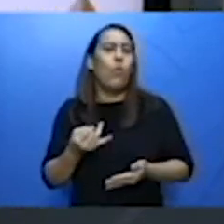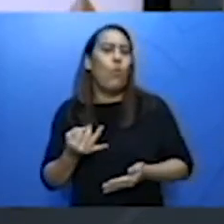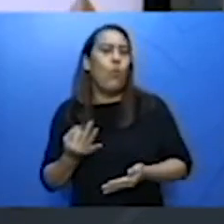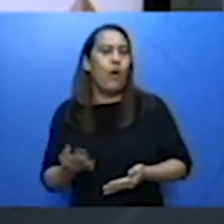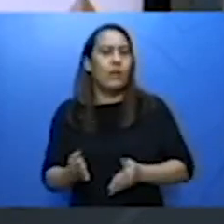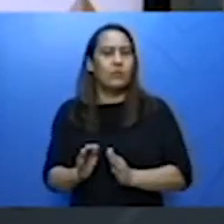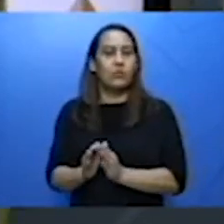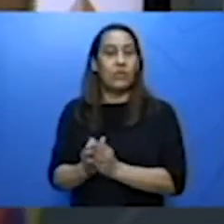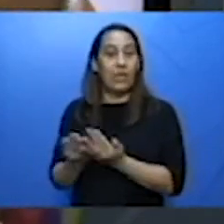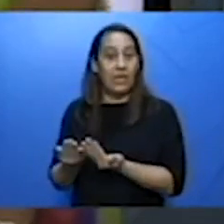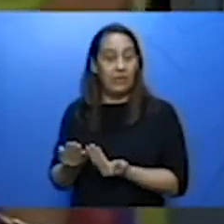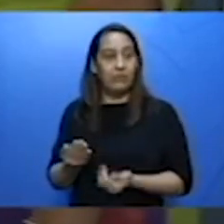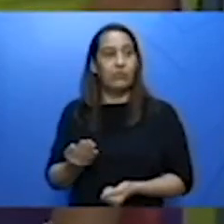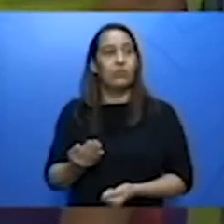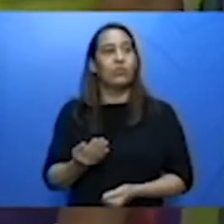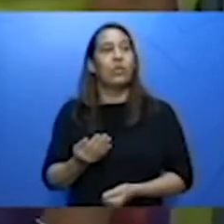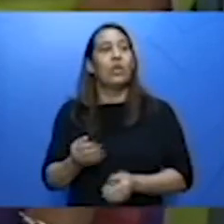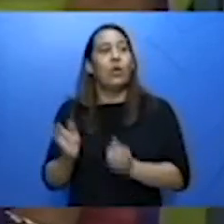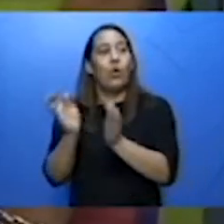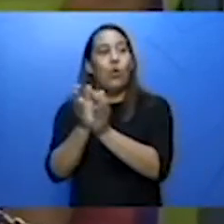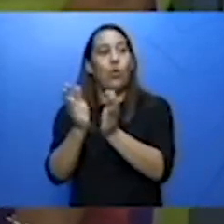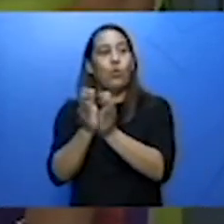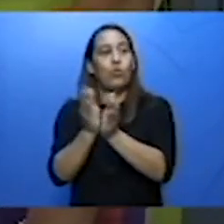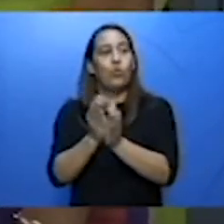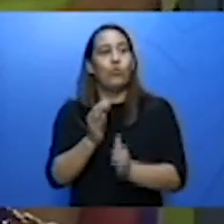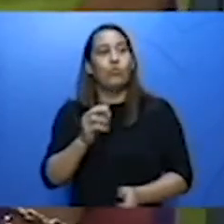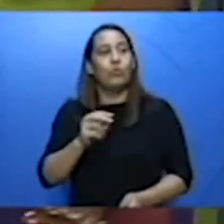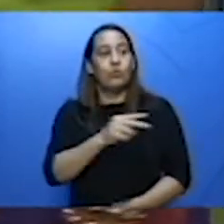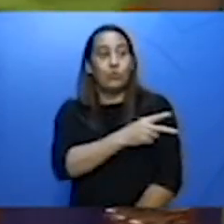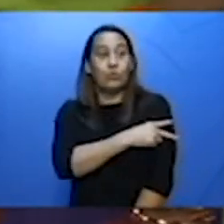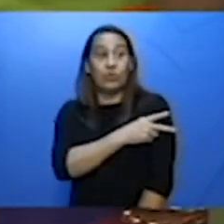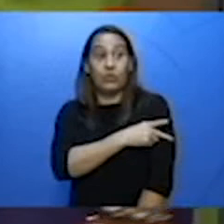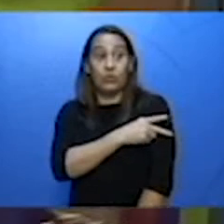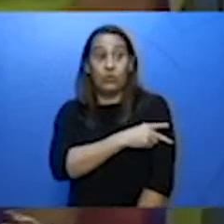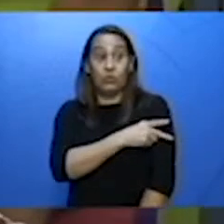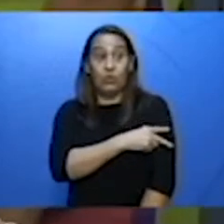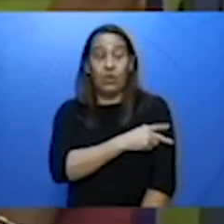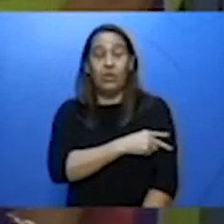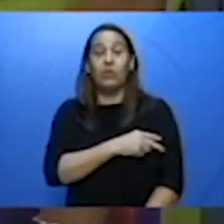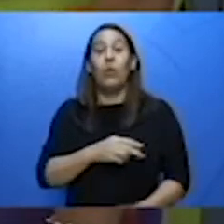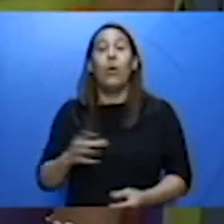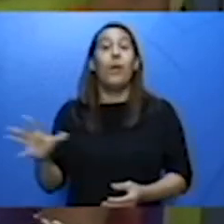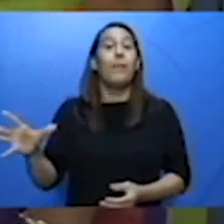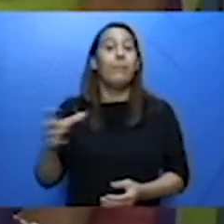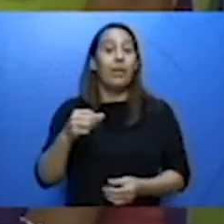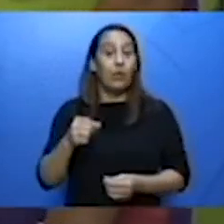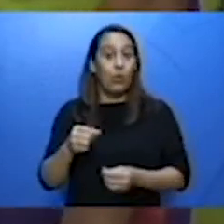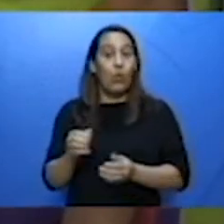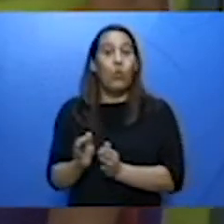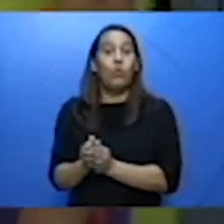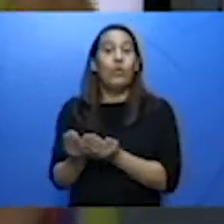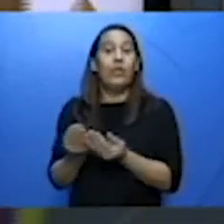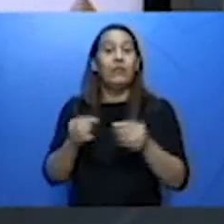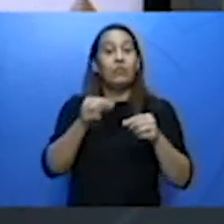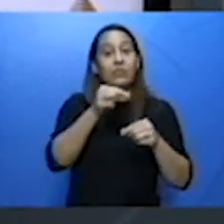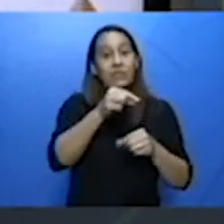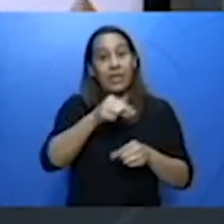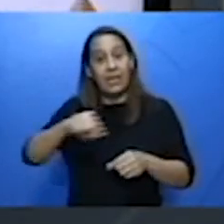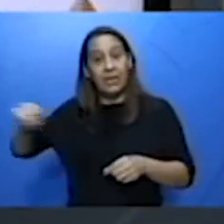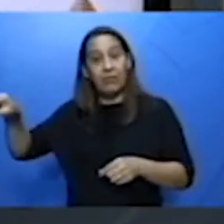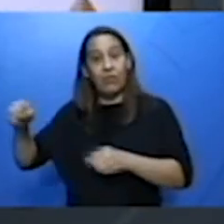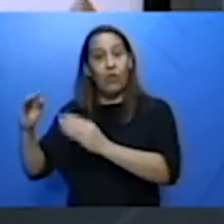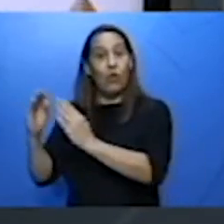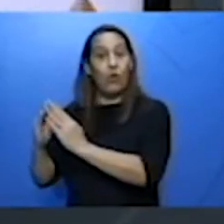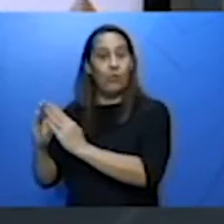ano retirou na semana para ler em casa. O segundo ano A retirou 44 livros e